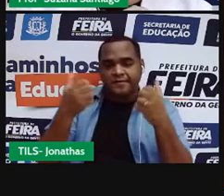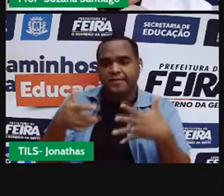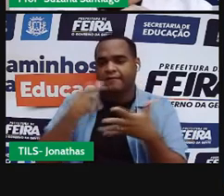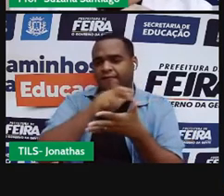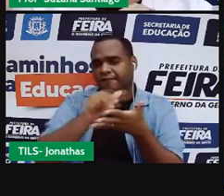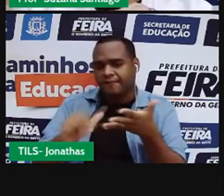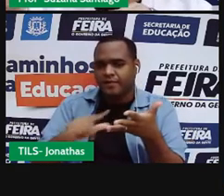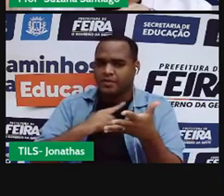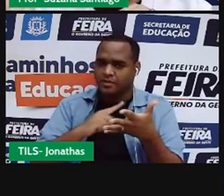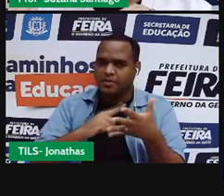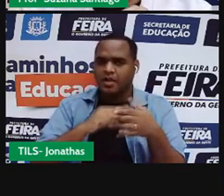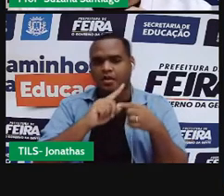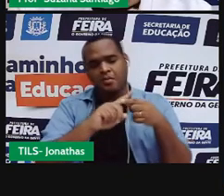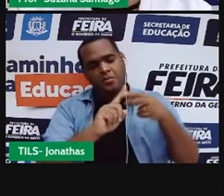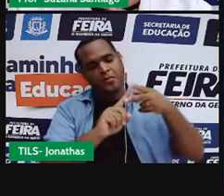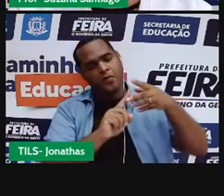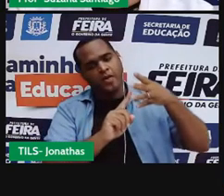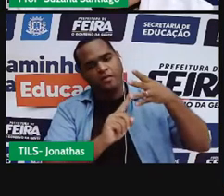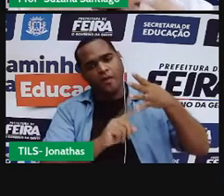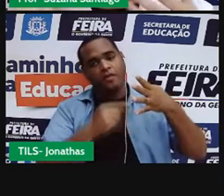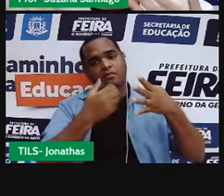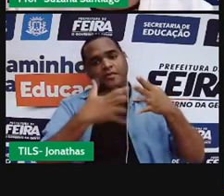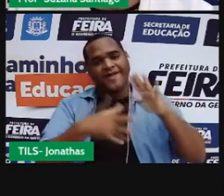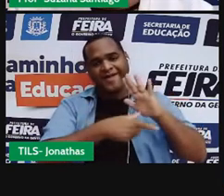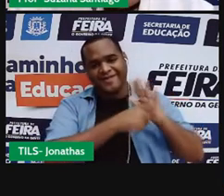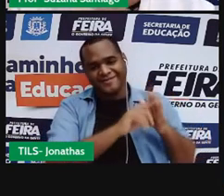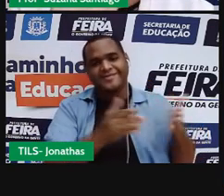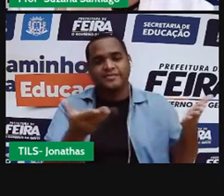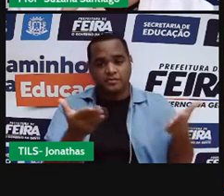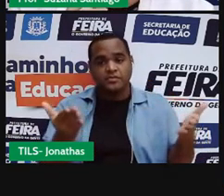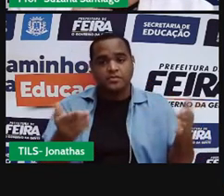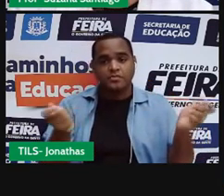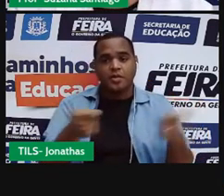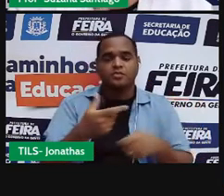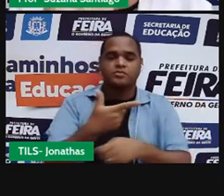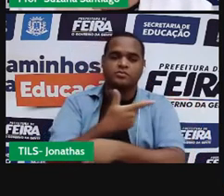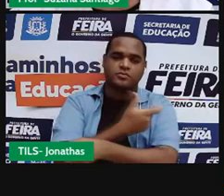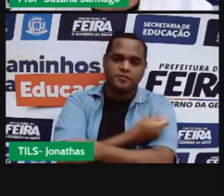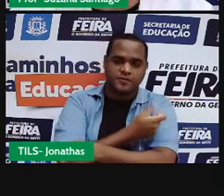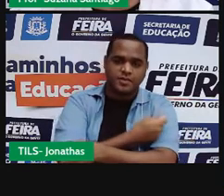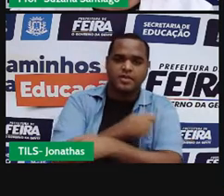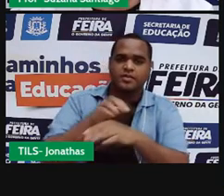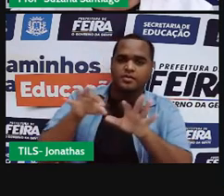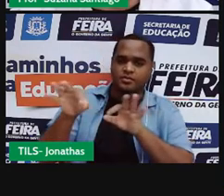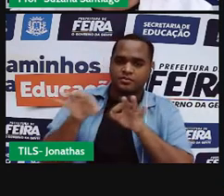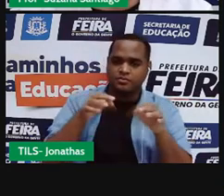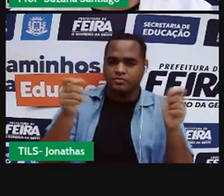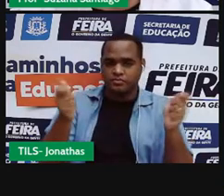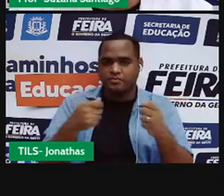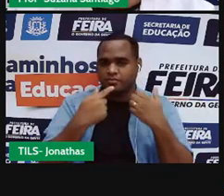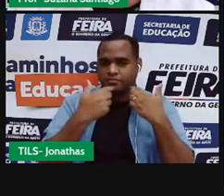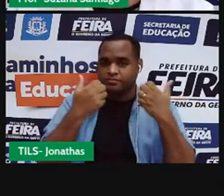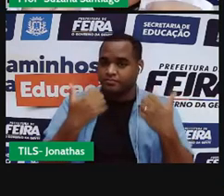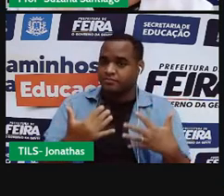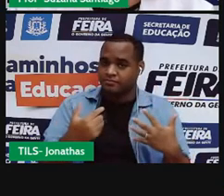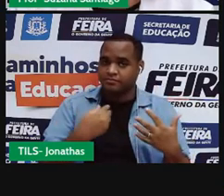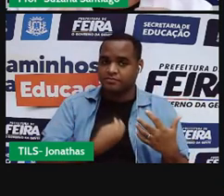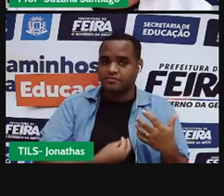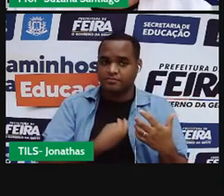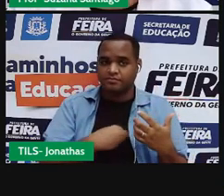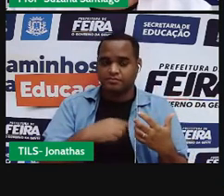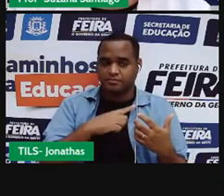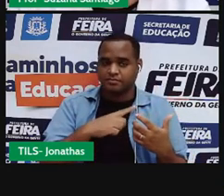estágios, passou por todas as etapas anteriores, aí sim, a vacina ela vai ser submetida à aprovação dos